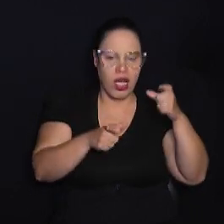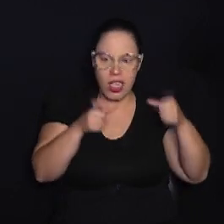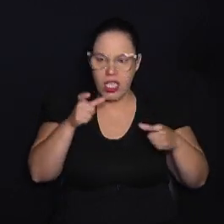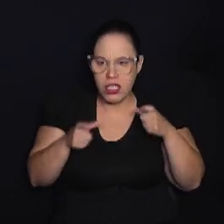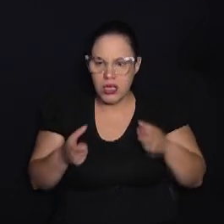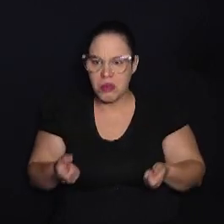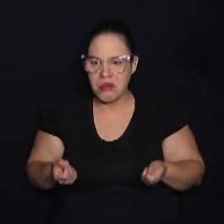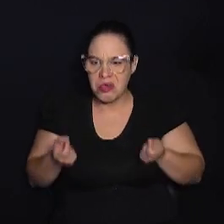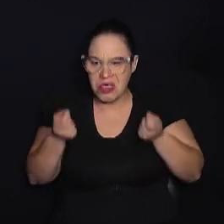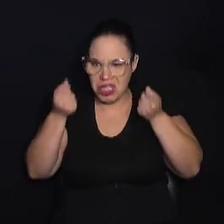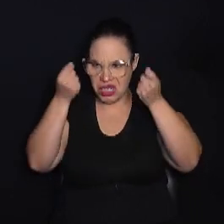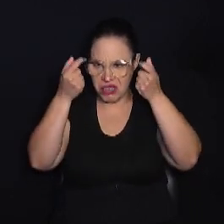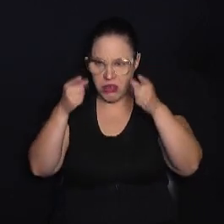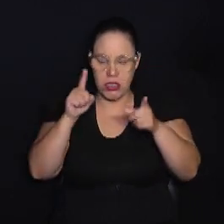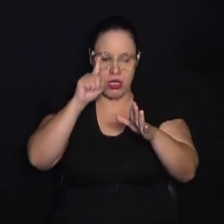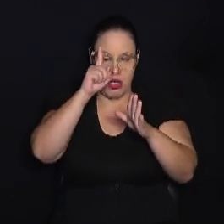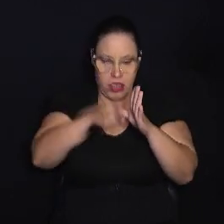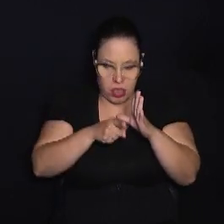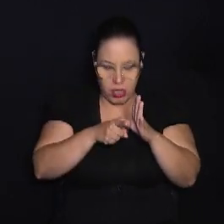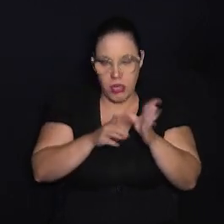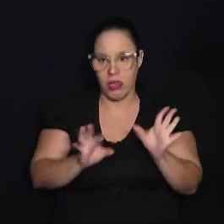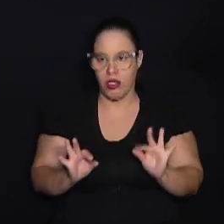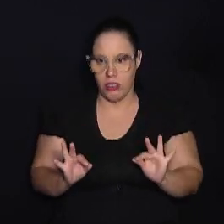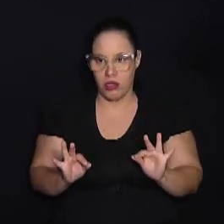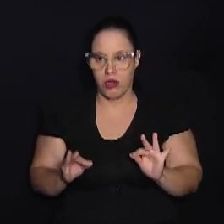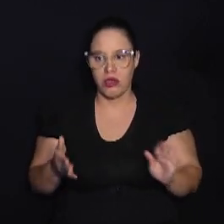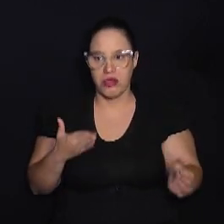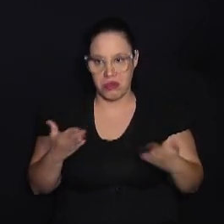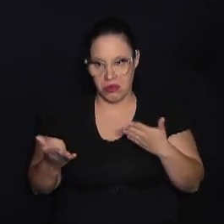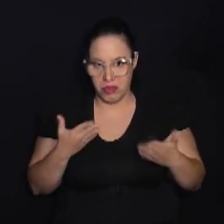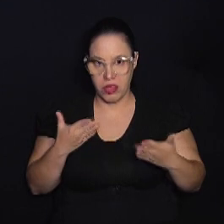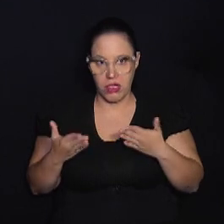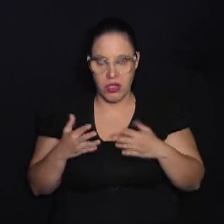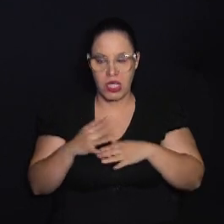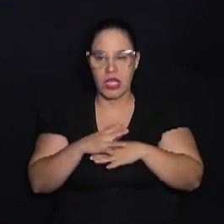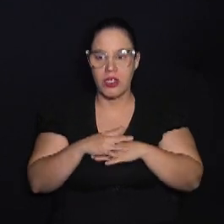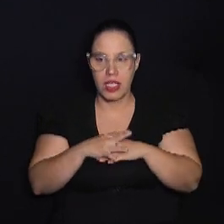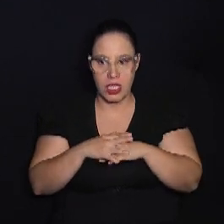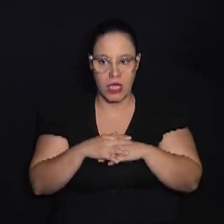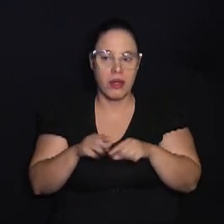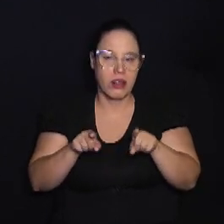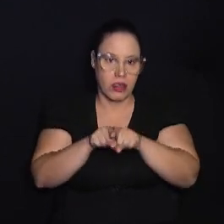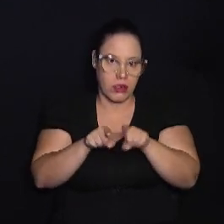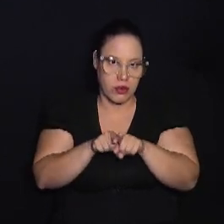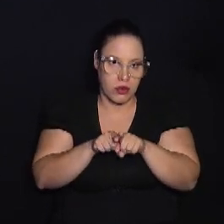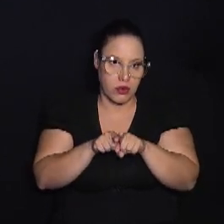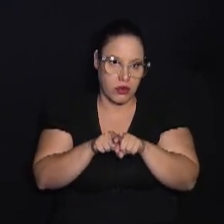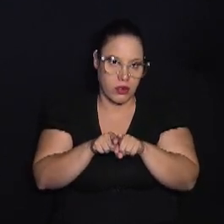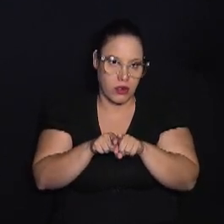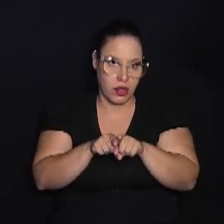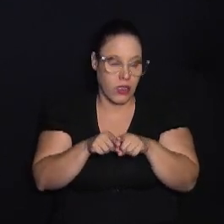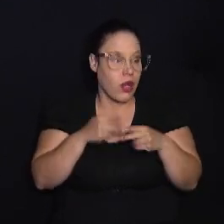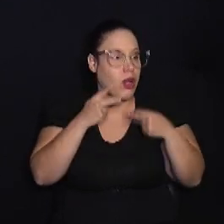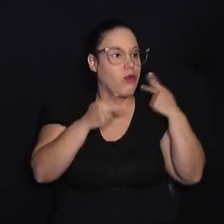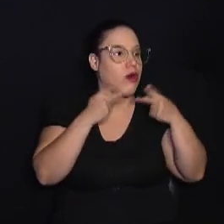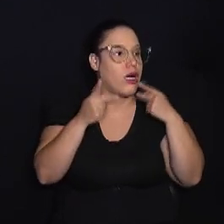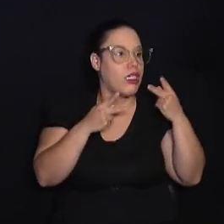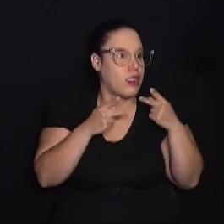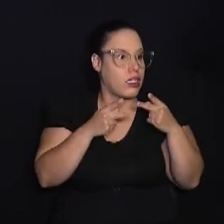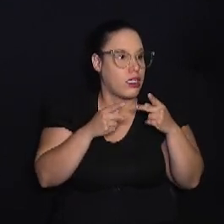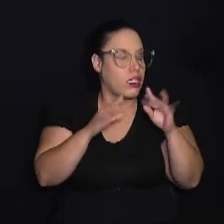um diagnóstico, né? Um tipo de diagnóstico Certo. e os tratamentos também, né? Você poderia falar um pouquinho, em